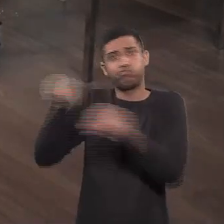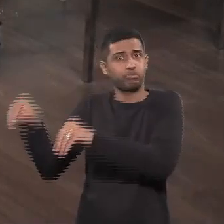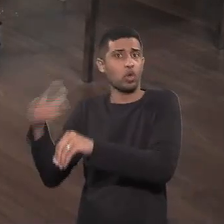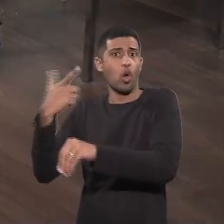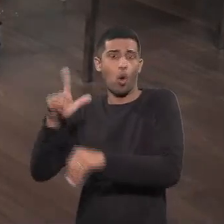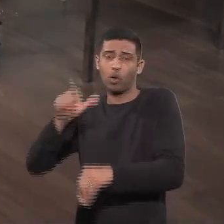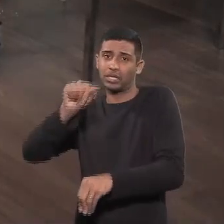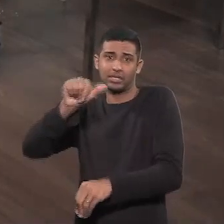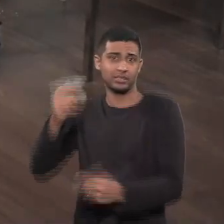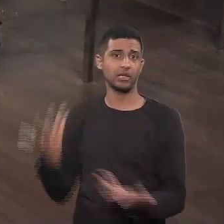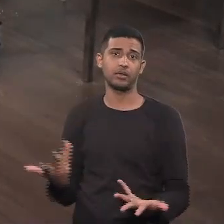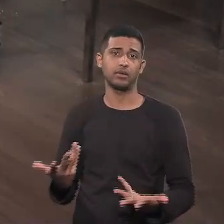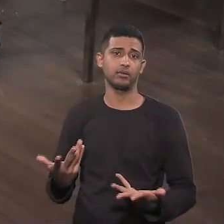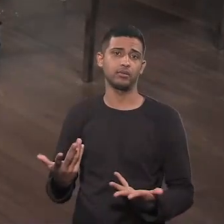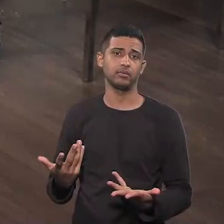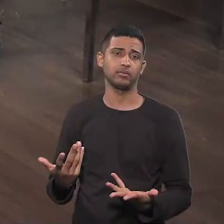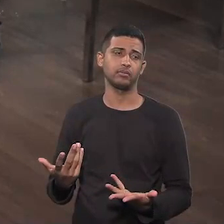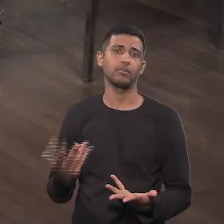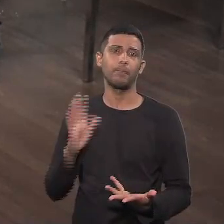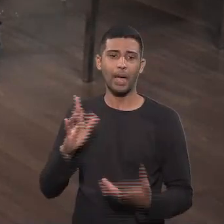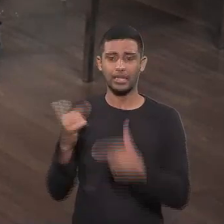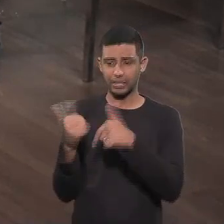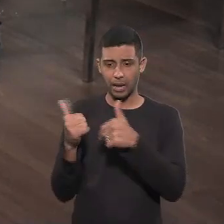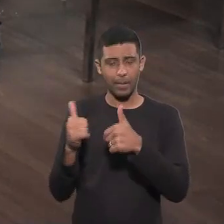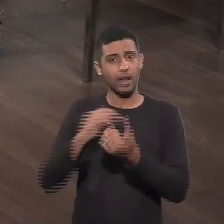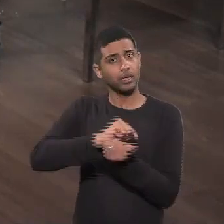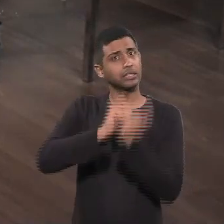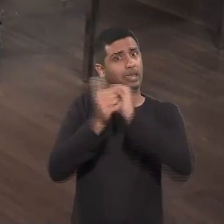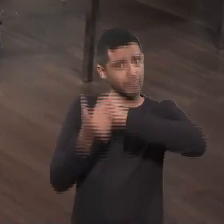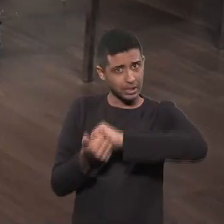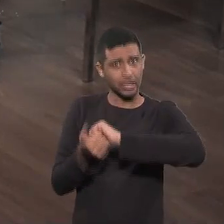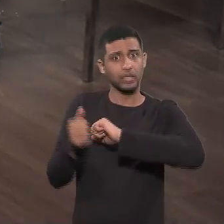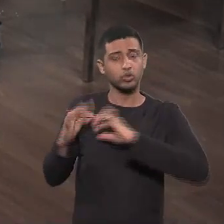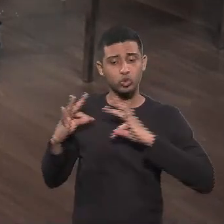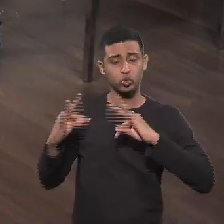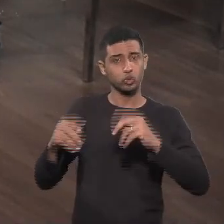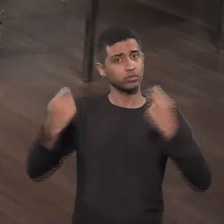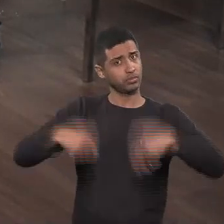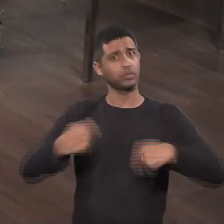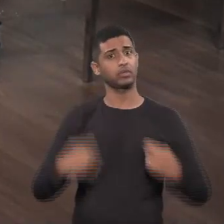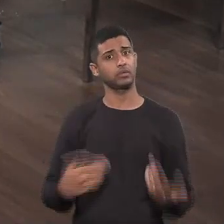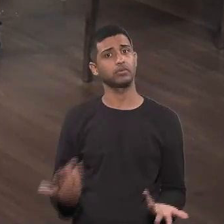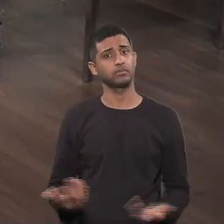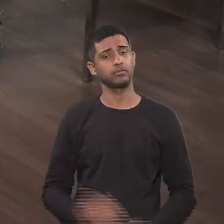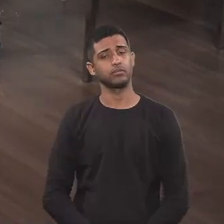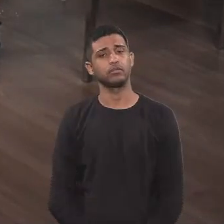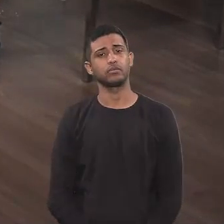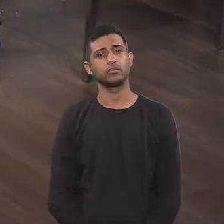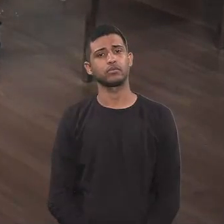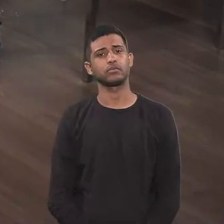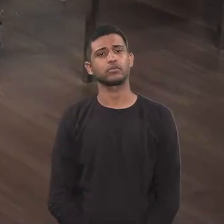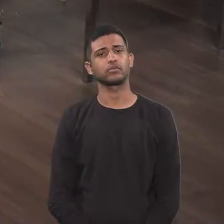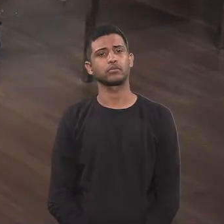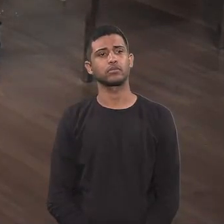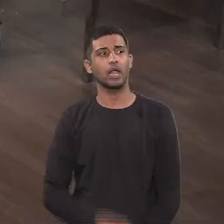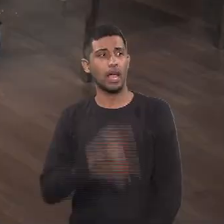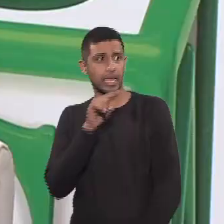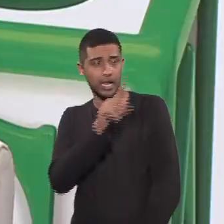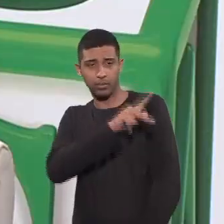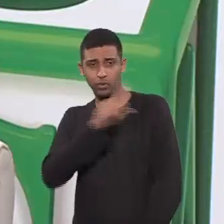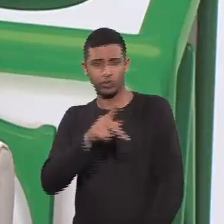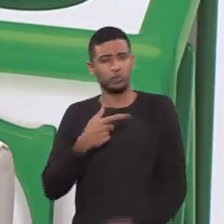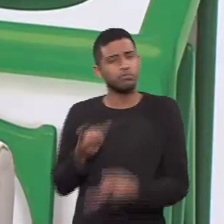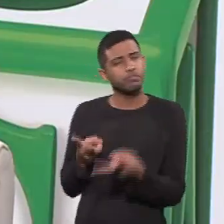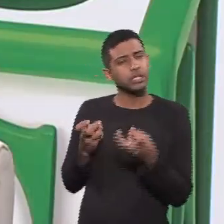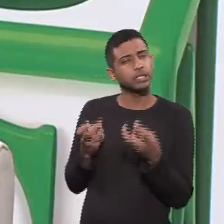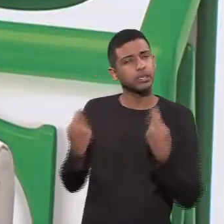Ele Educação tem que ser, é no coletivo. Só que a atividade tem que ser adaptada a ele, à especificidade dele. E isso o professor tem